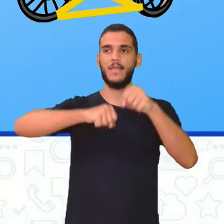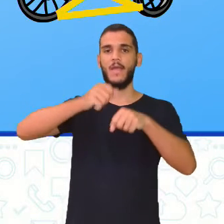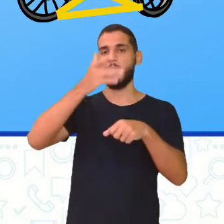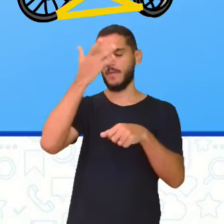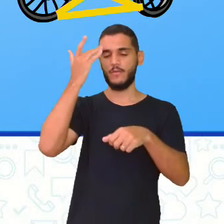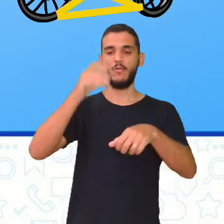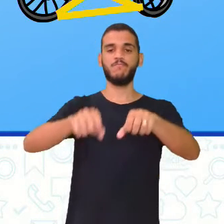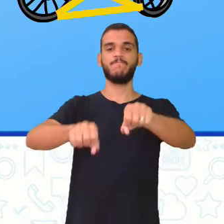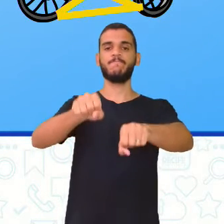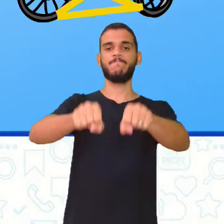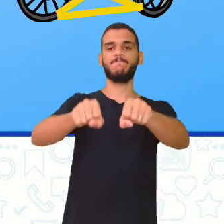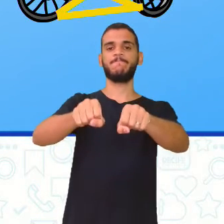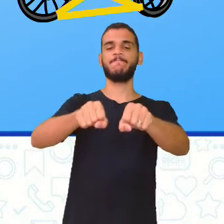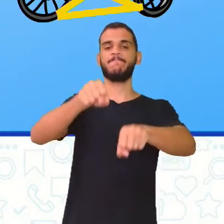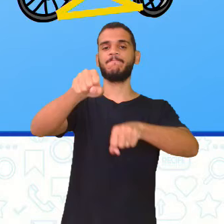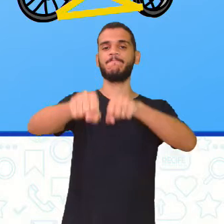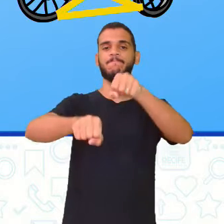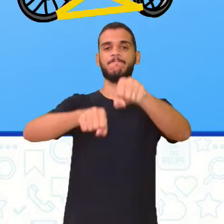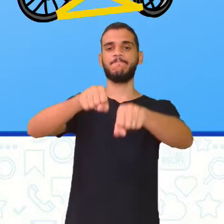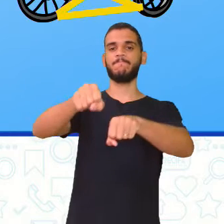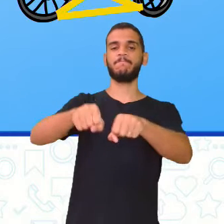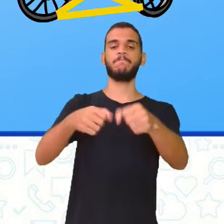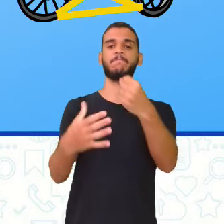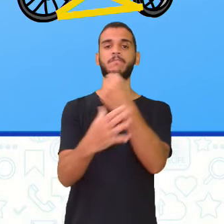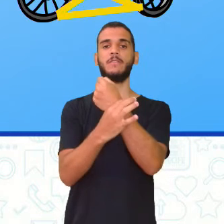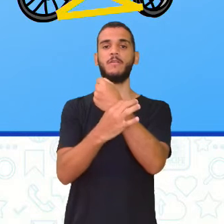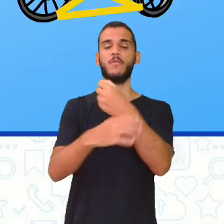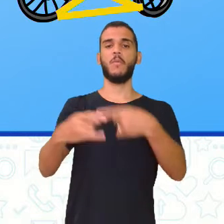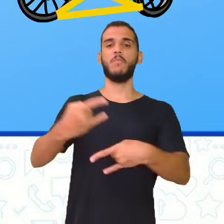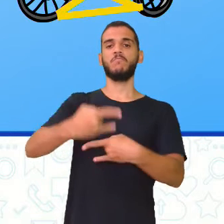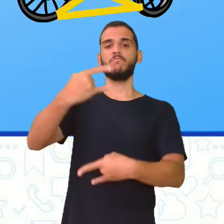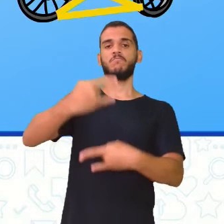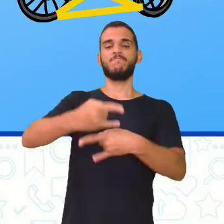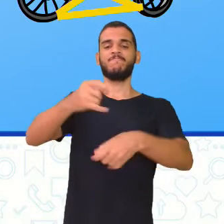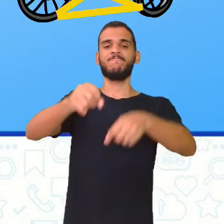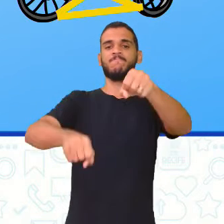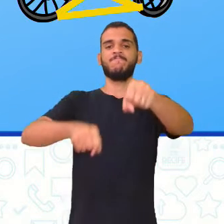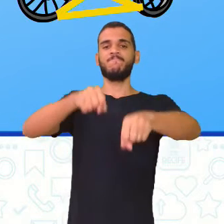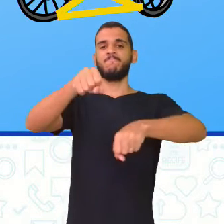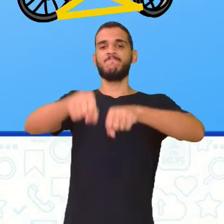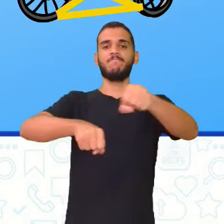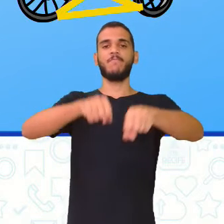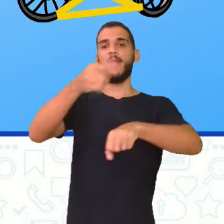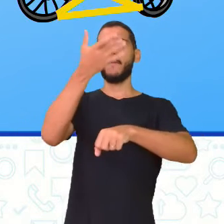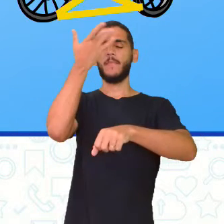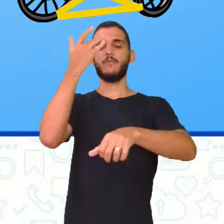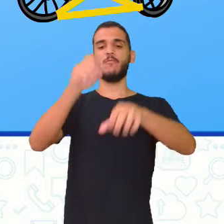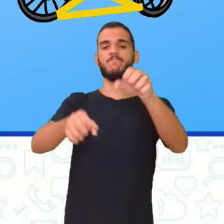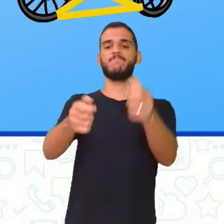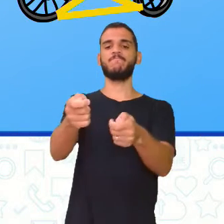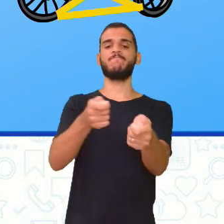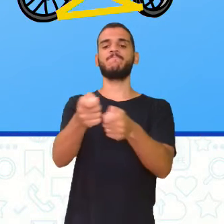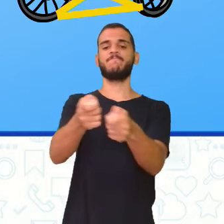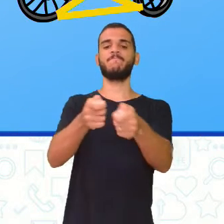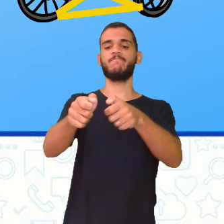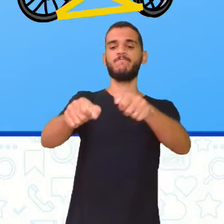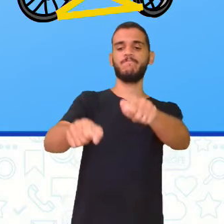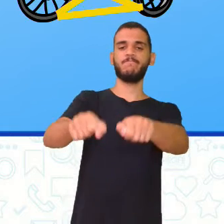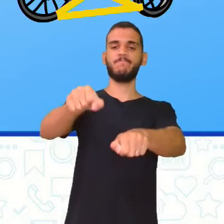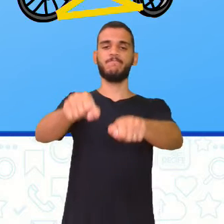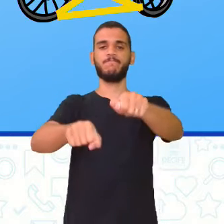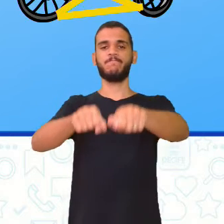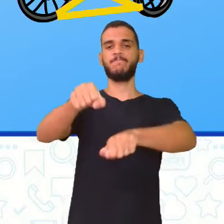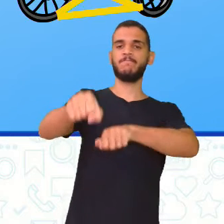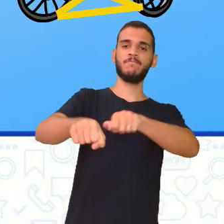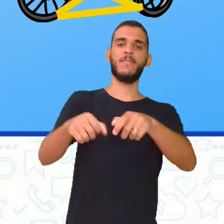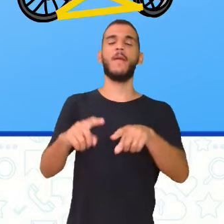2 rodinhas e aí o equilíbrio é você que vai fazer. Mas quando você ainda não aprendeu a se equilibrar, você usa